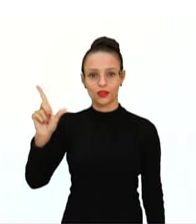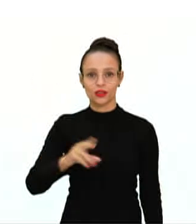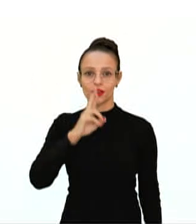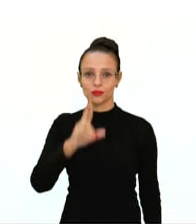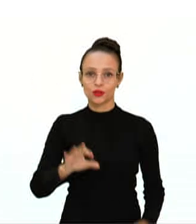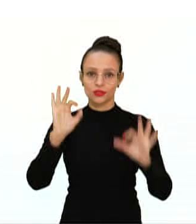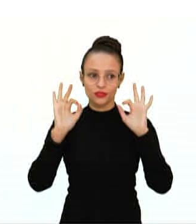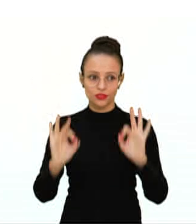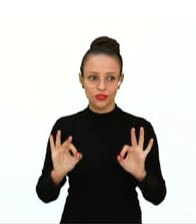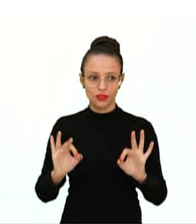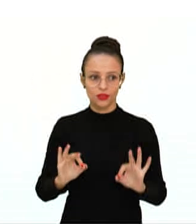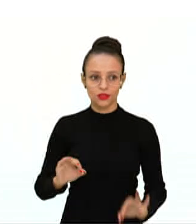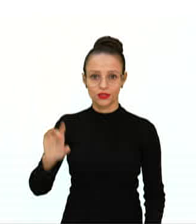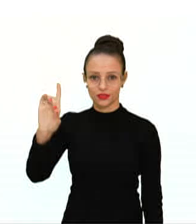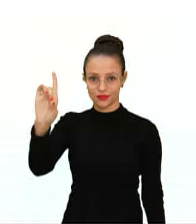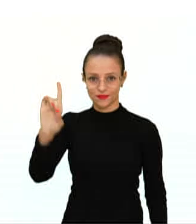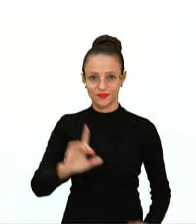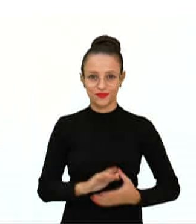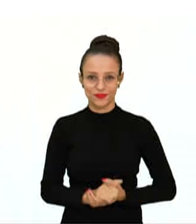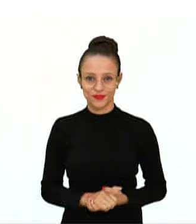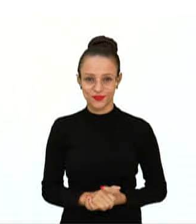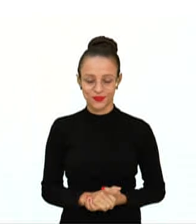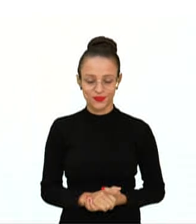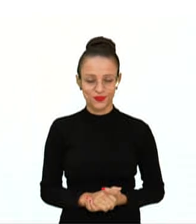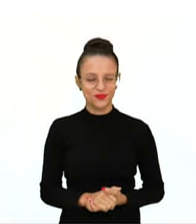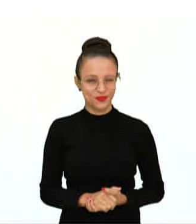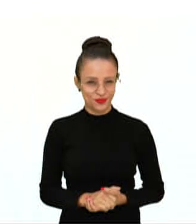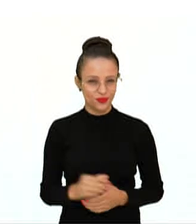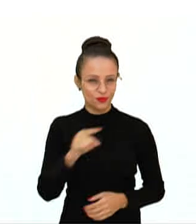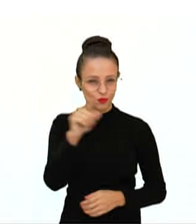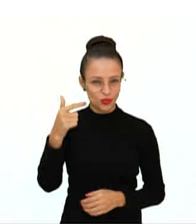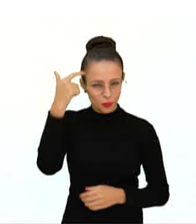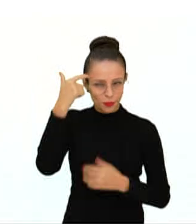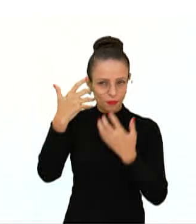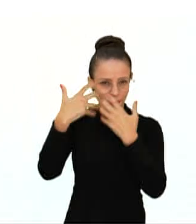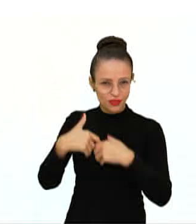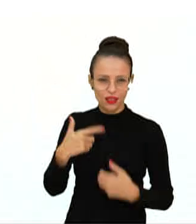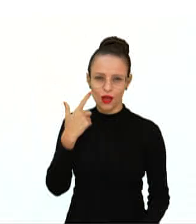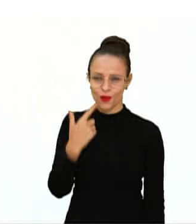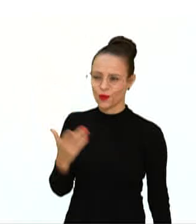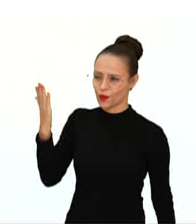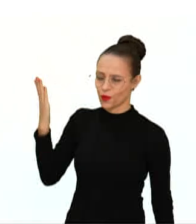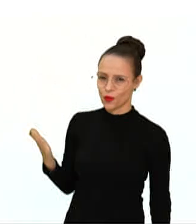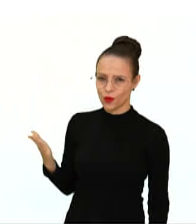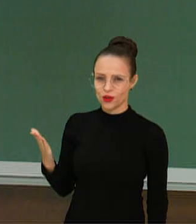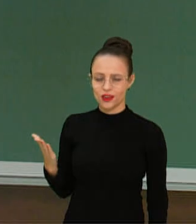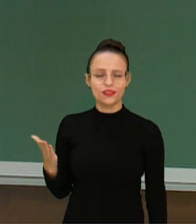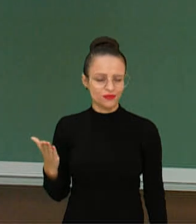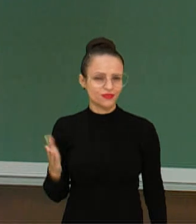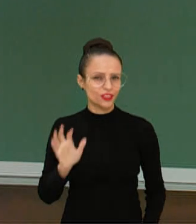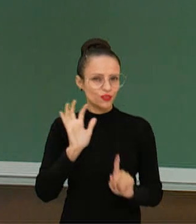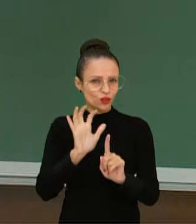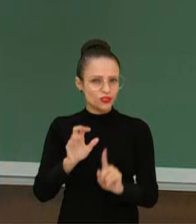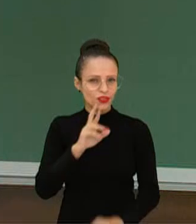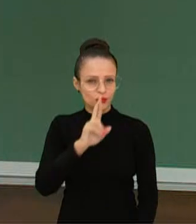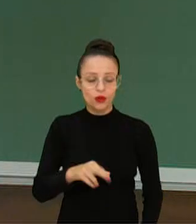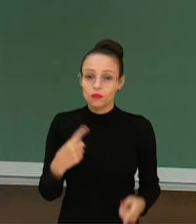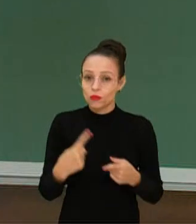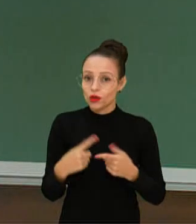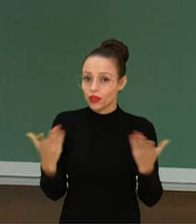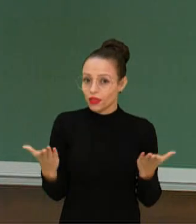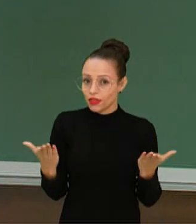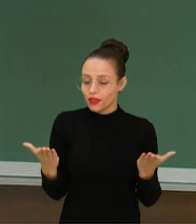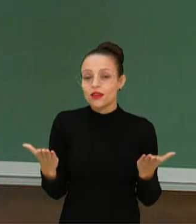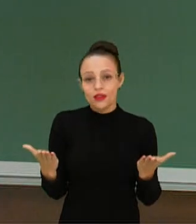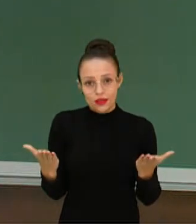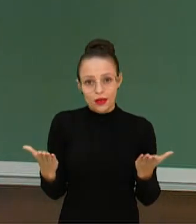Resposta certa, letra D. Mas aqui, se você pensasse um pouco, as opções elas te induzem na resposta. Né? Porque, pense